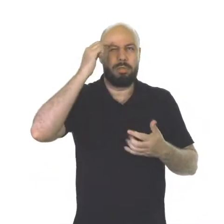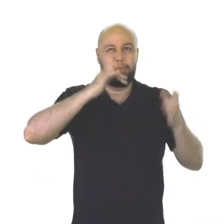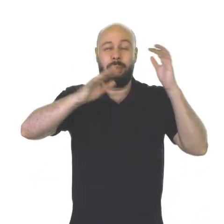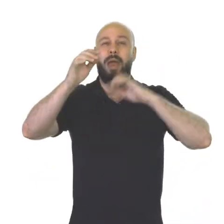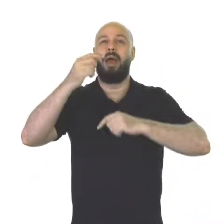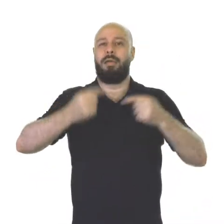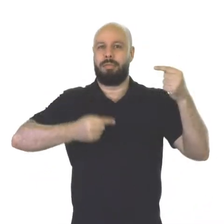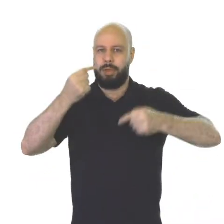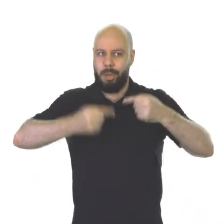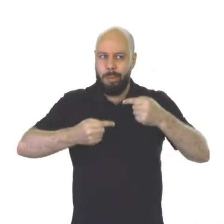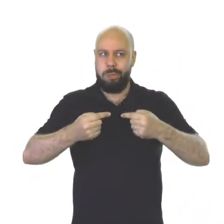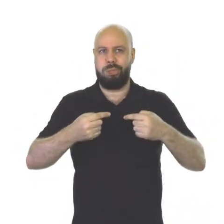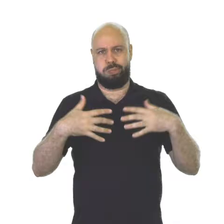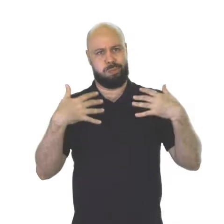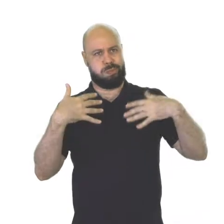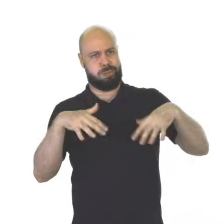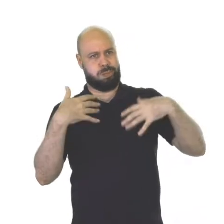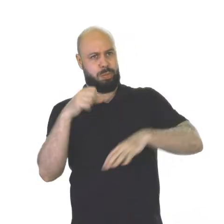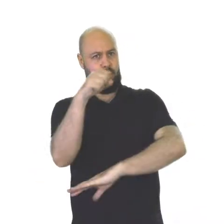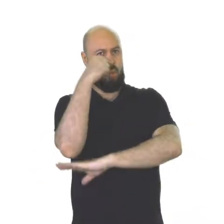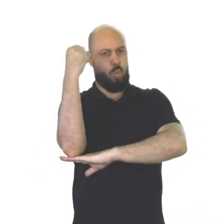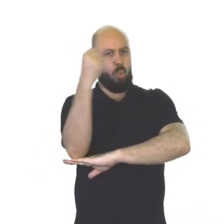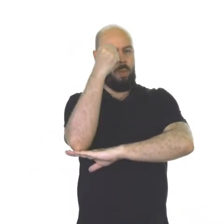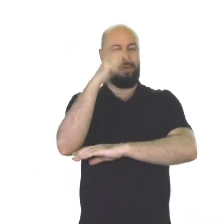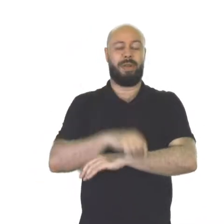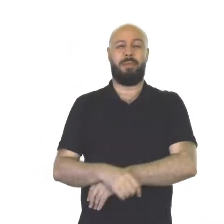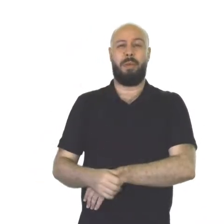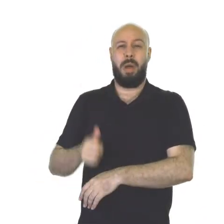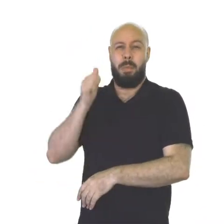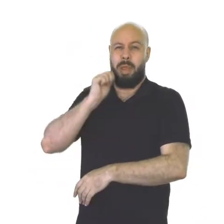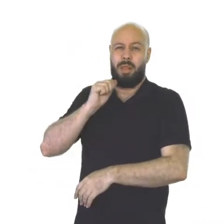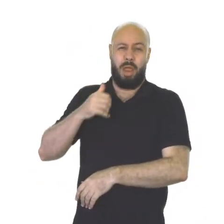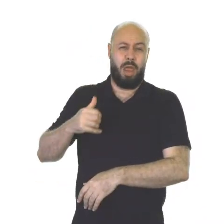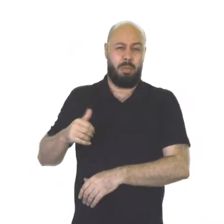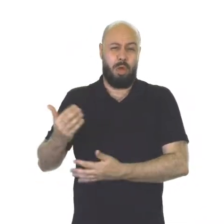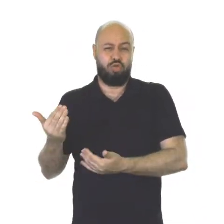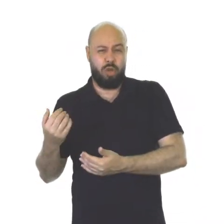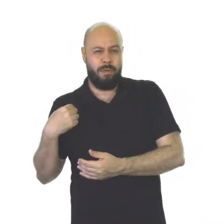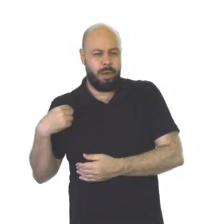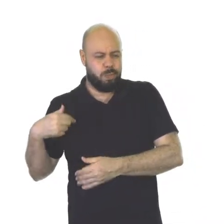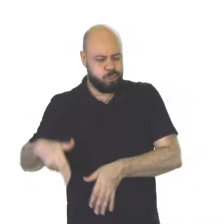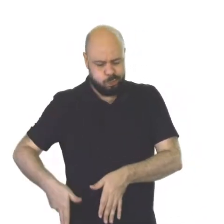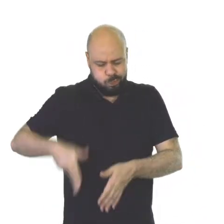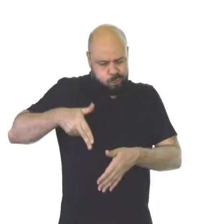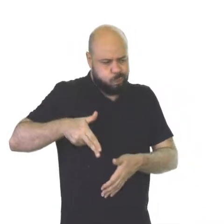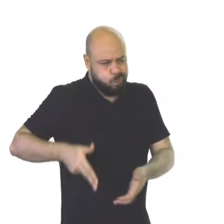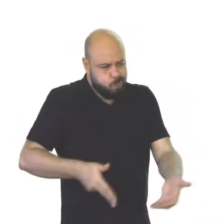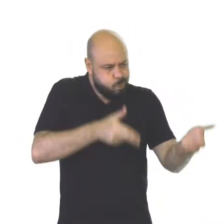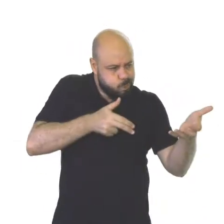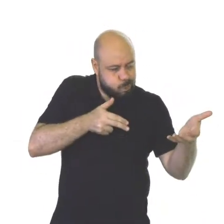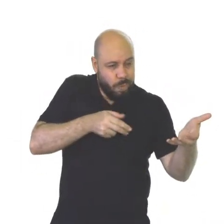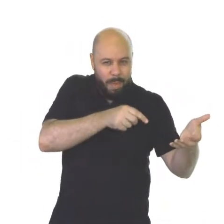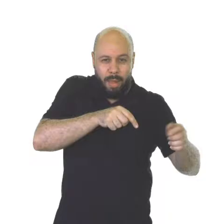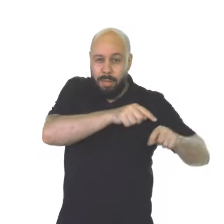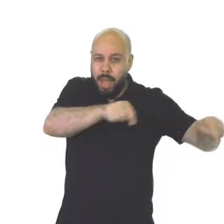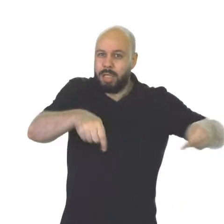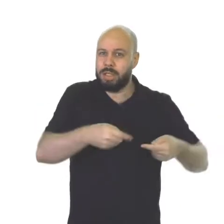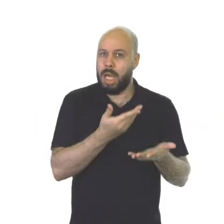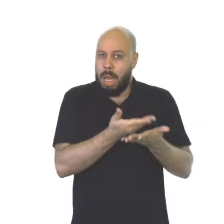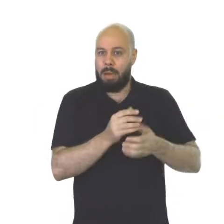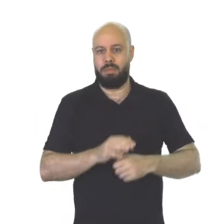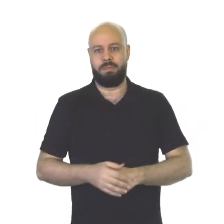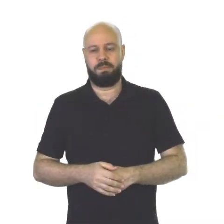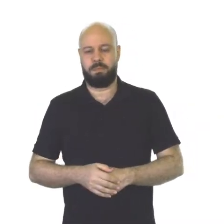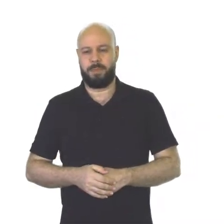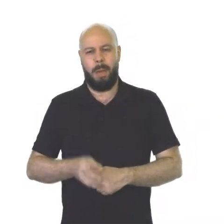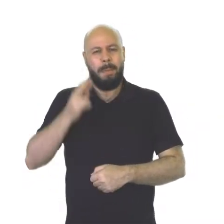polêmico. Uma menina muito jovem, armada, entrou numa sala de aula com uma espingarda, né? Então, observem aí